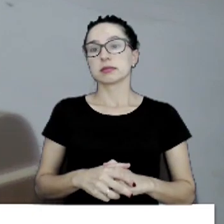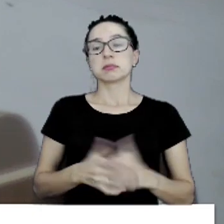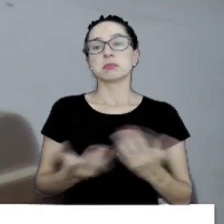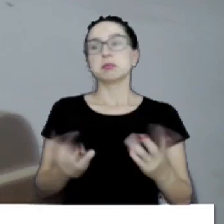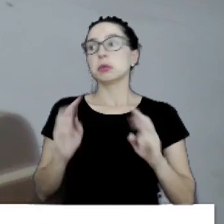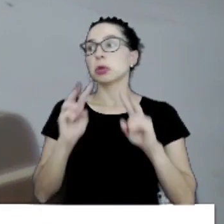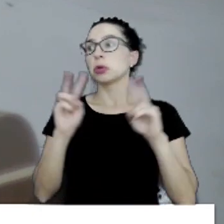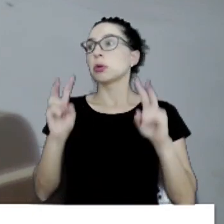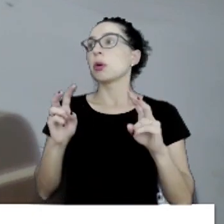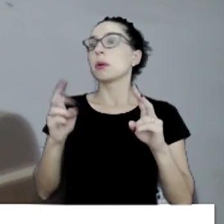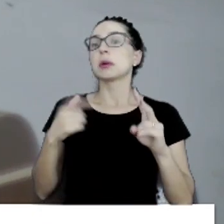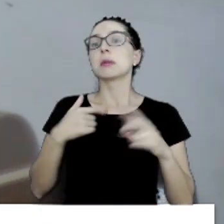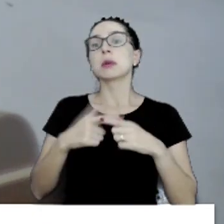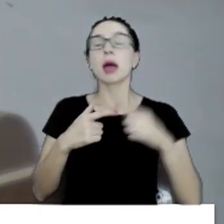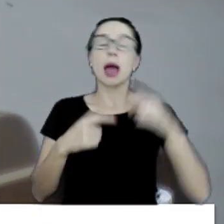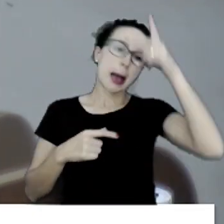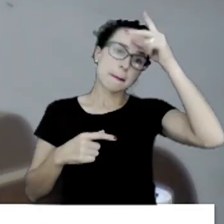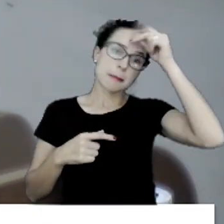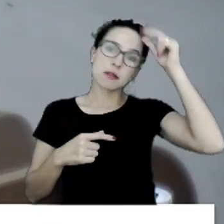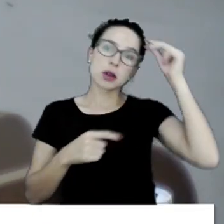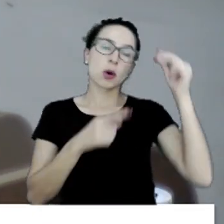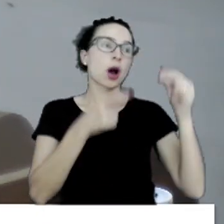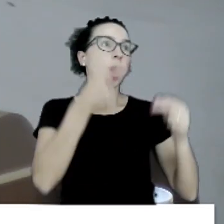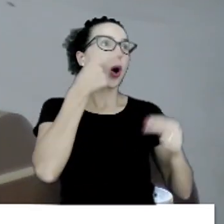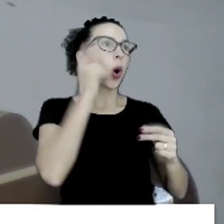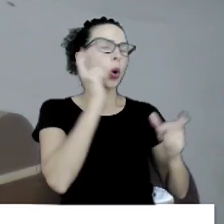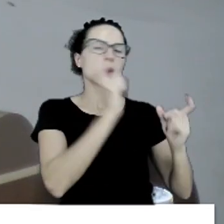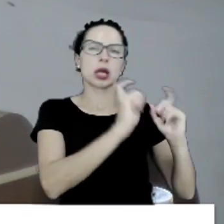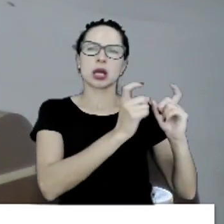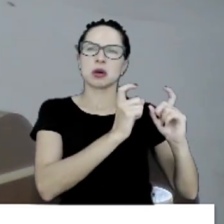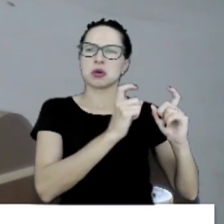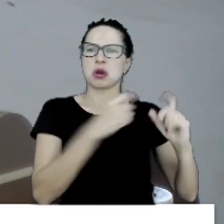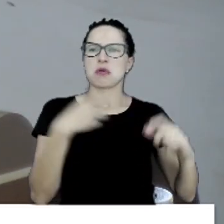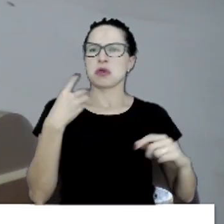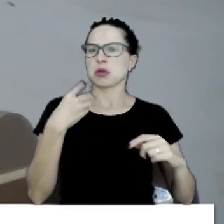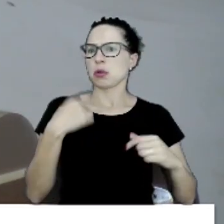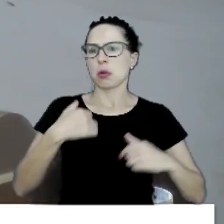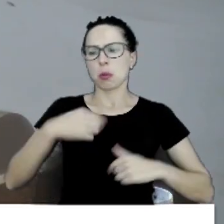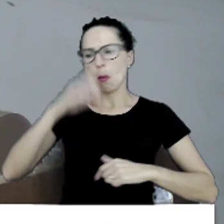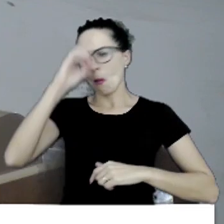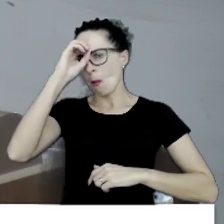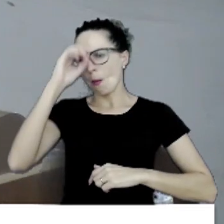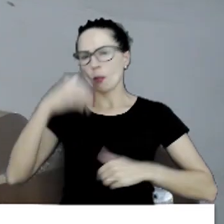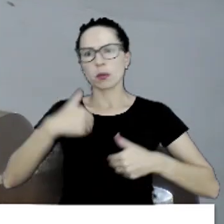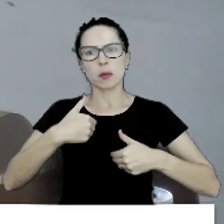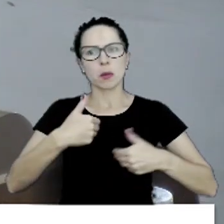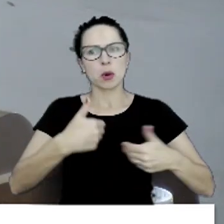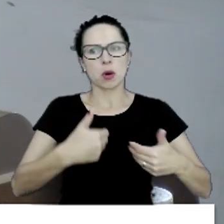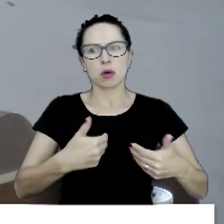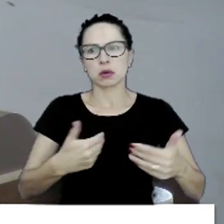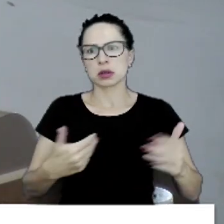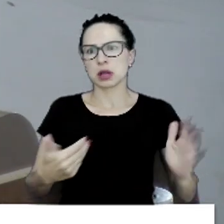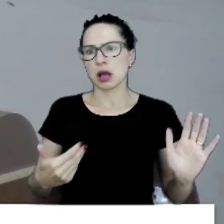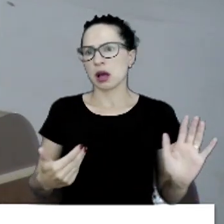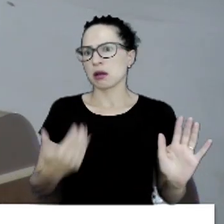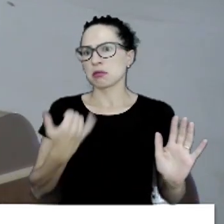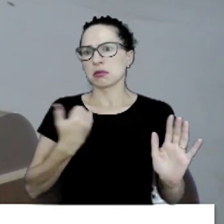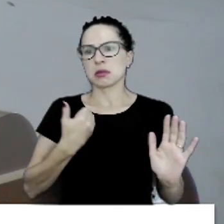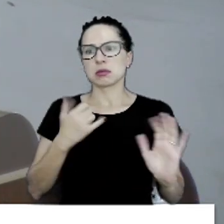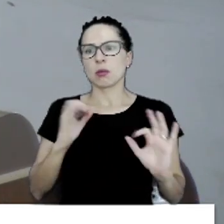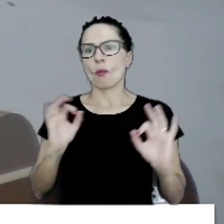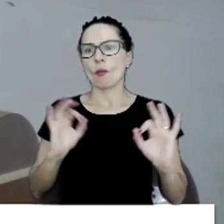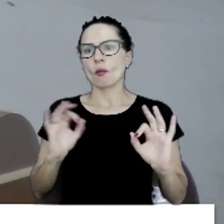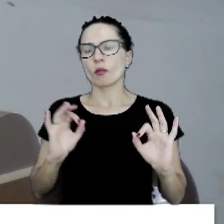a prefeitura fez uma reunião ontem com os vereadores. Eu não fiquei sabendo dessa, me comentaram dessa reunião, mas eu não